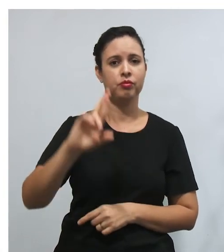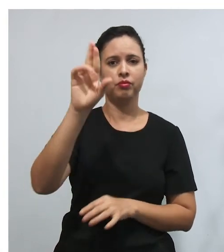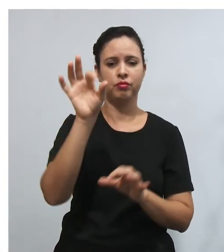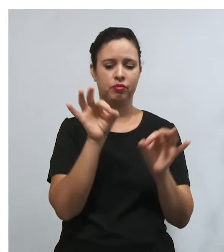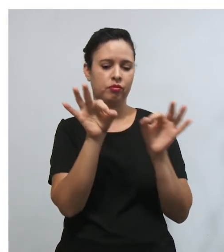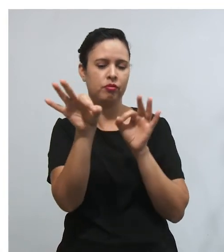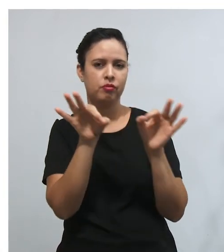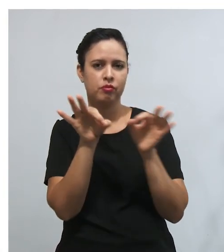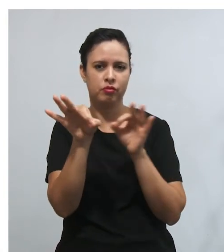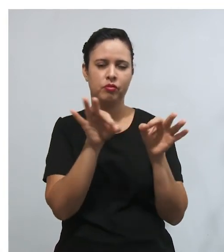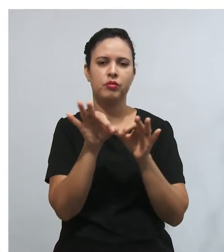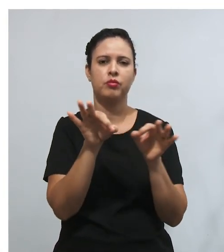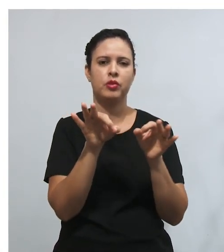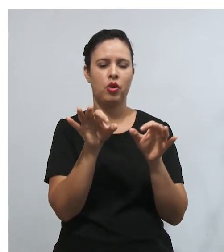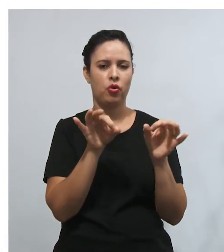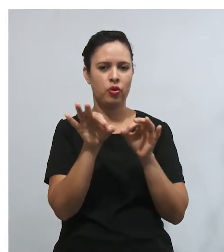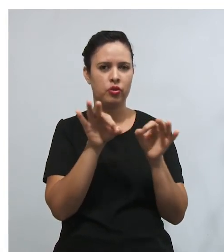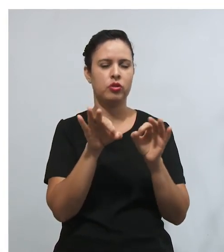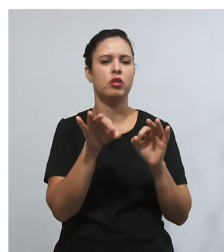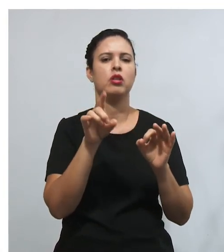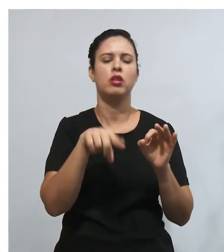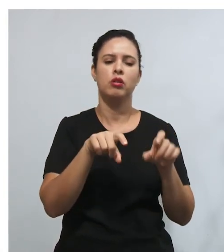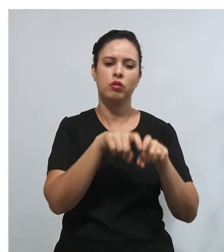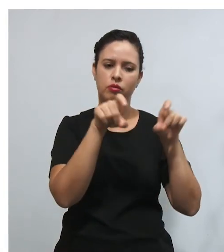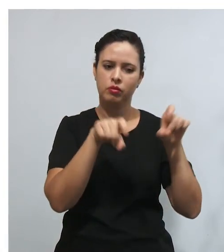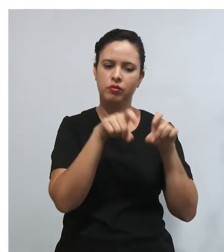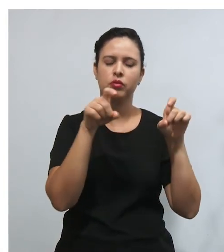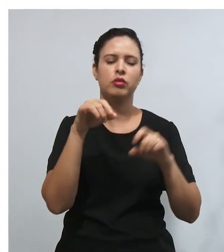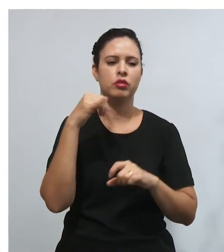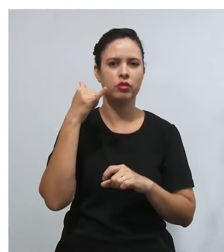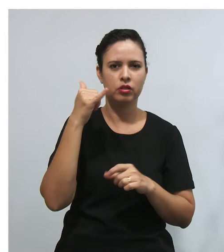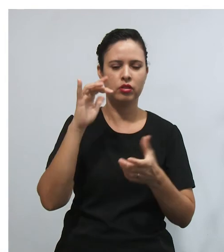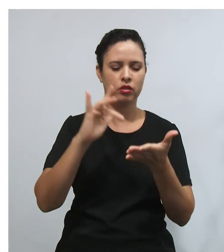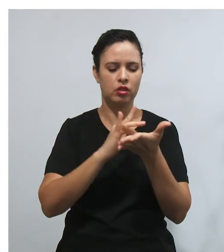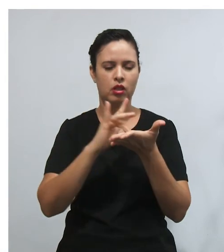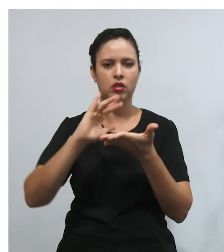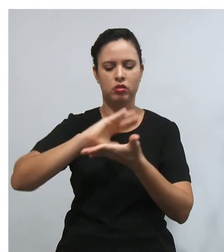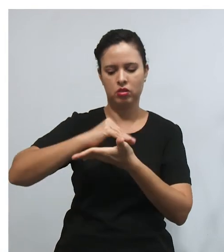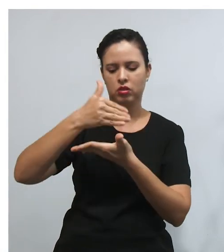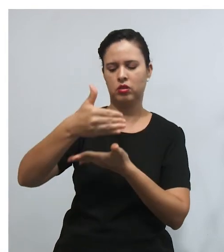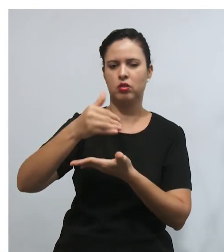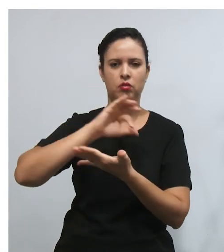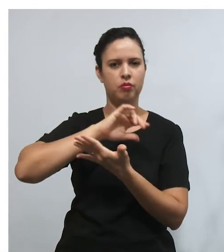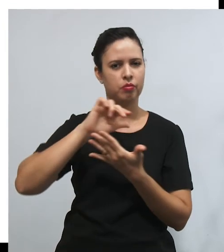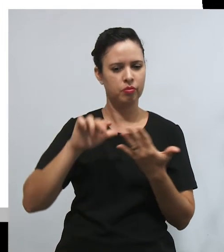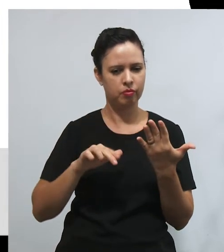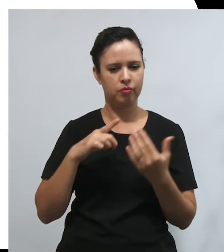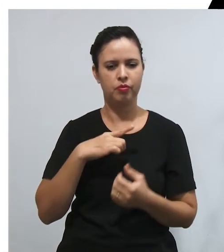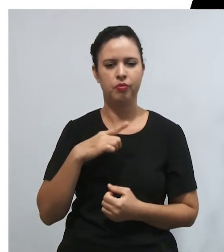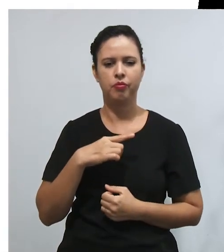gerenciar computadores, dispositivos eletrônicos, tablets e assim por diante.